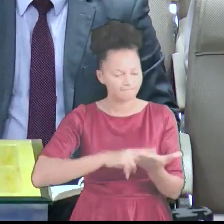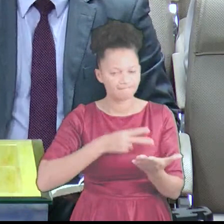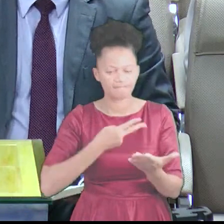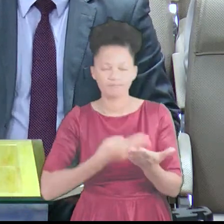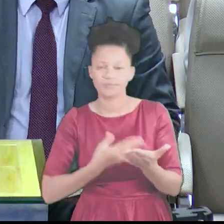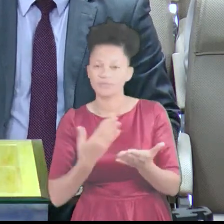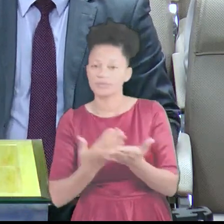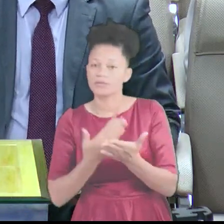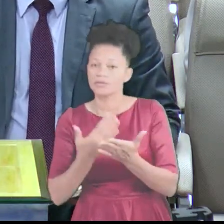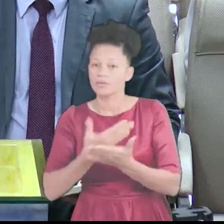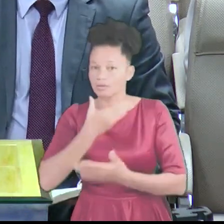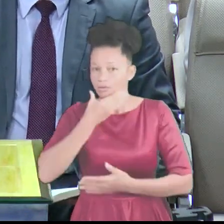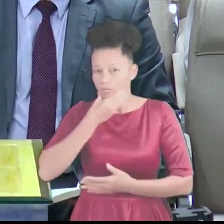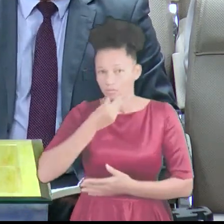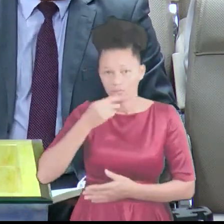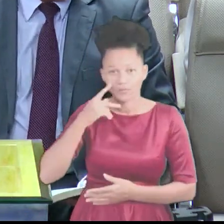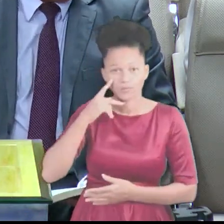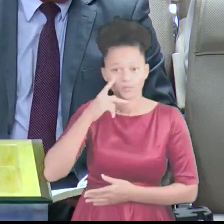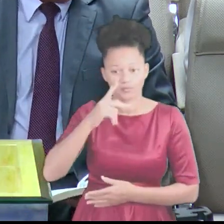profeta Ezequiel.